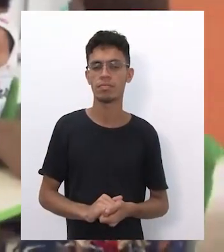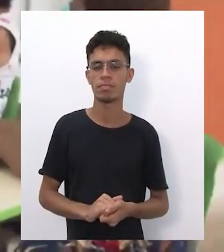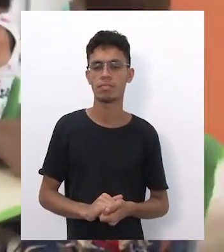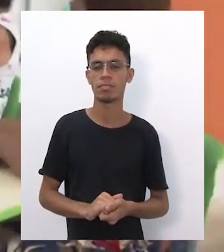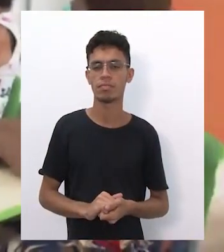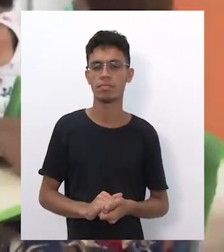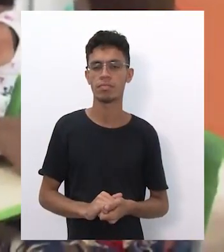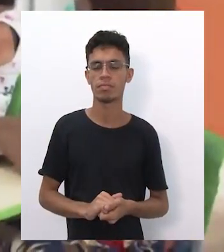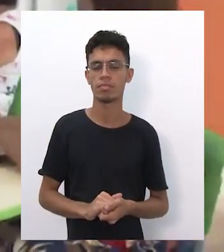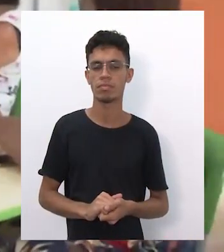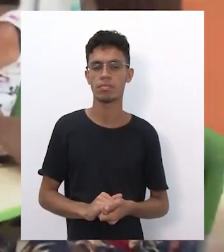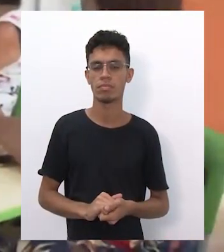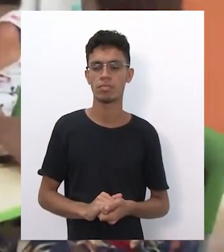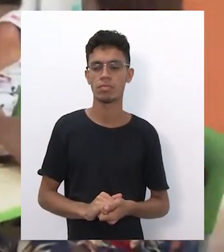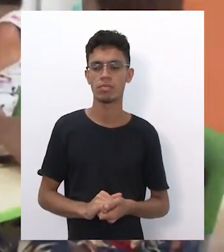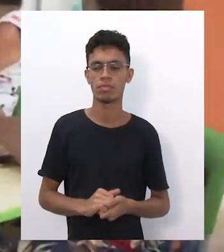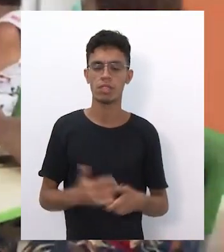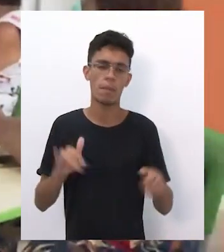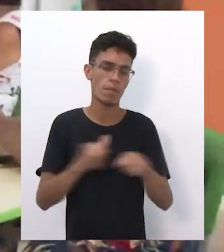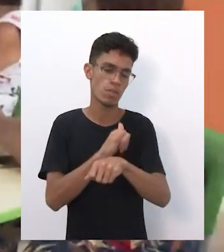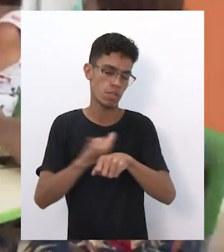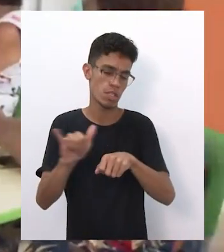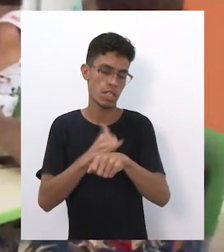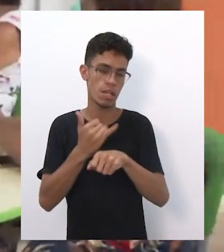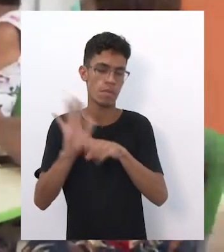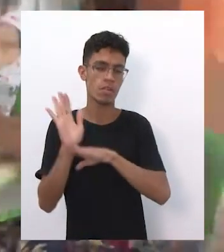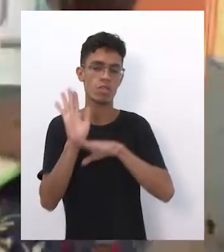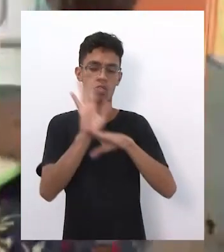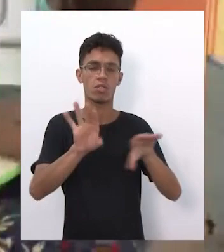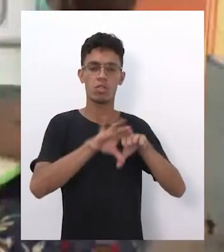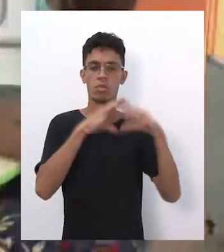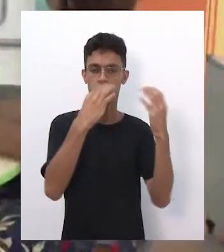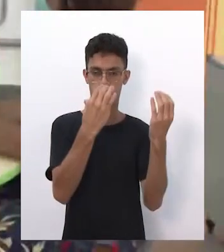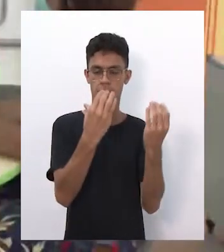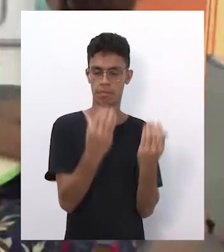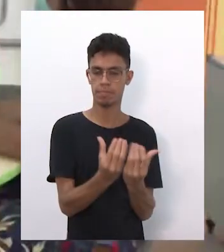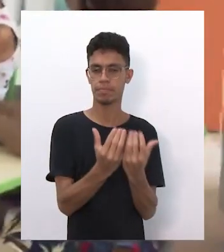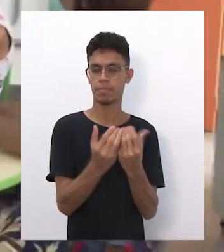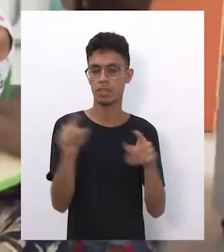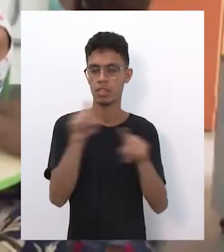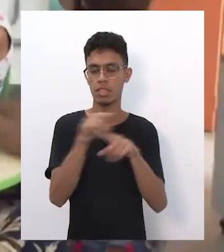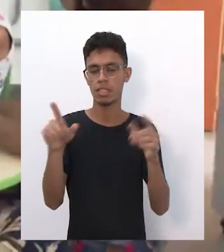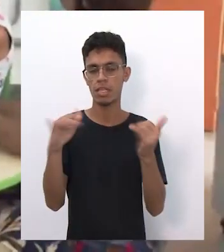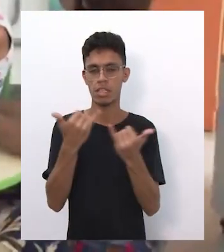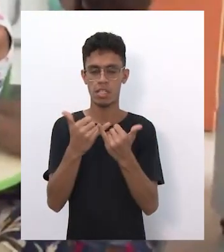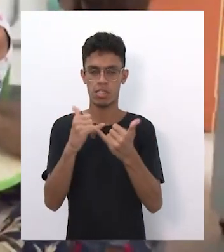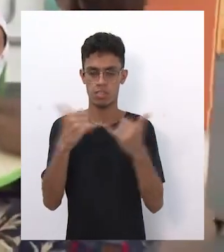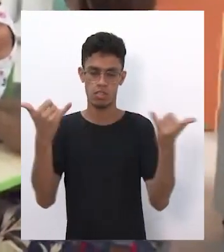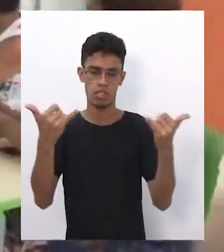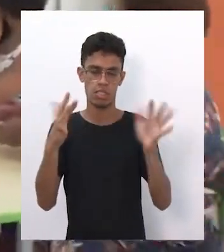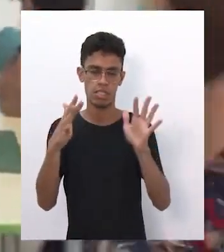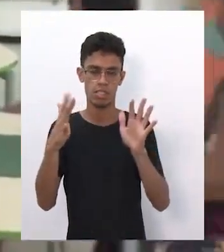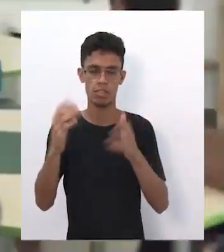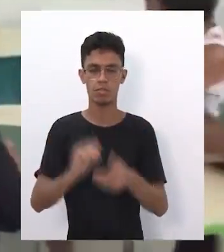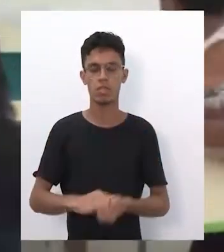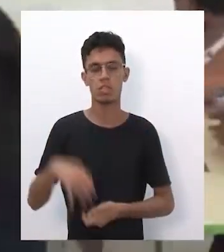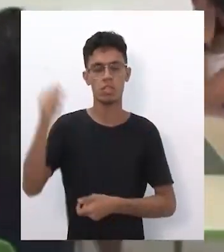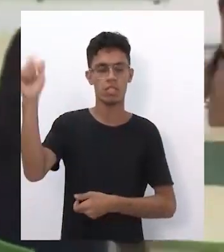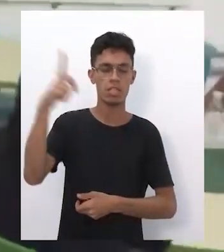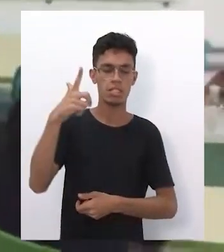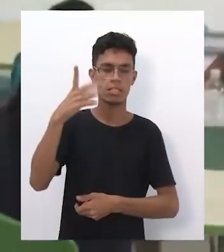que podemos oferecer para essa comunidade. Energia solar,